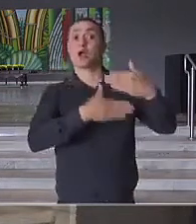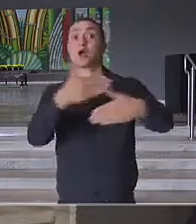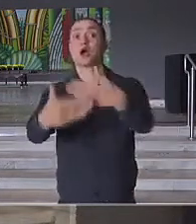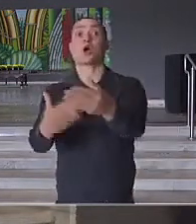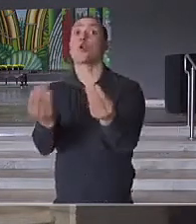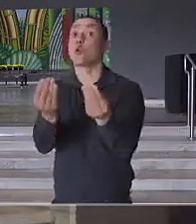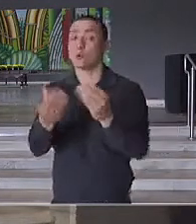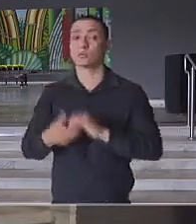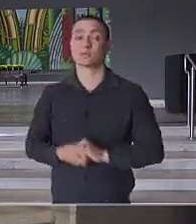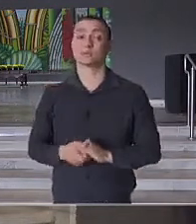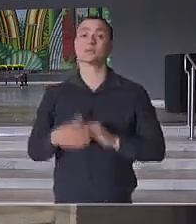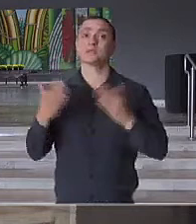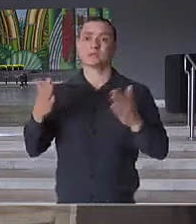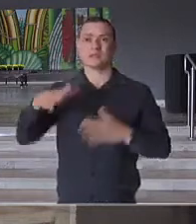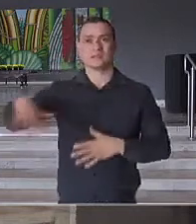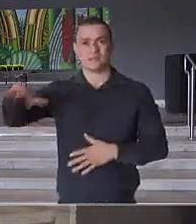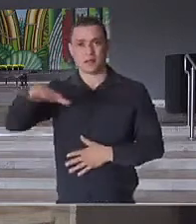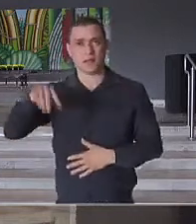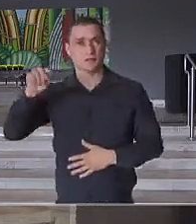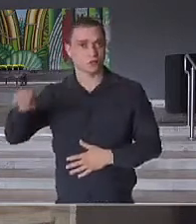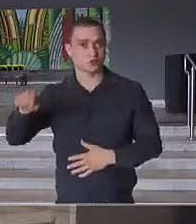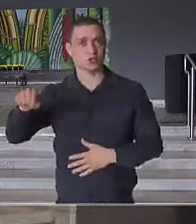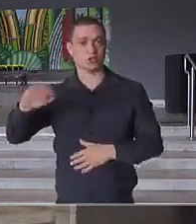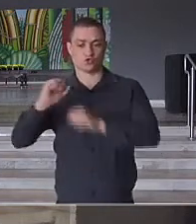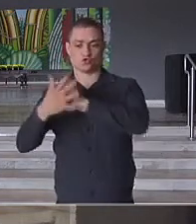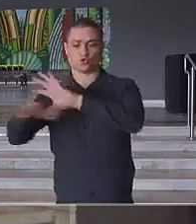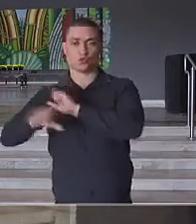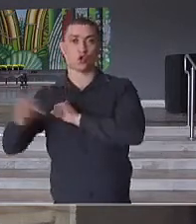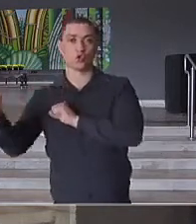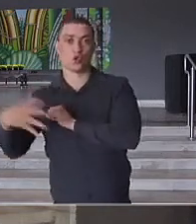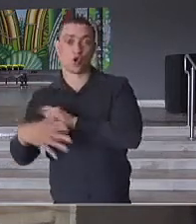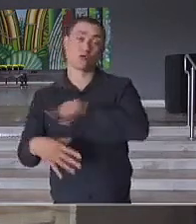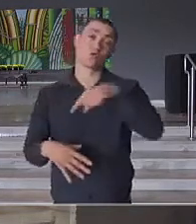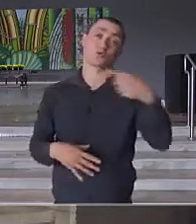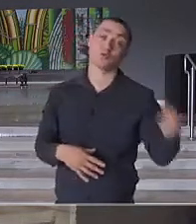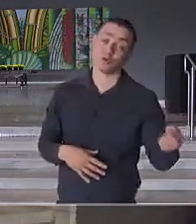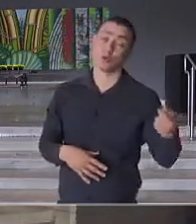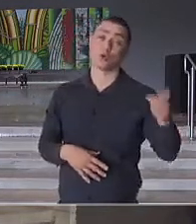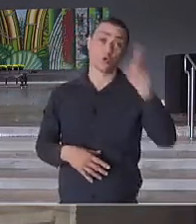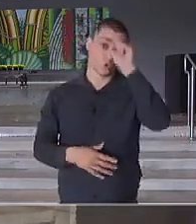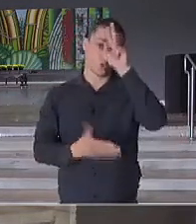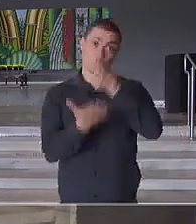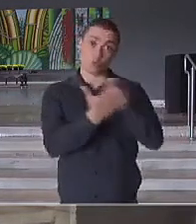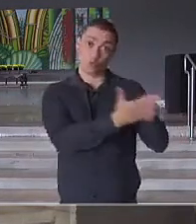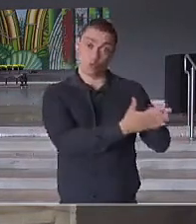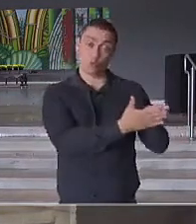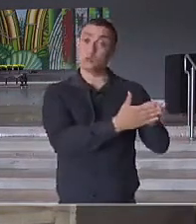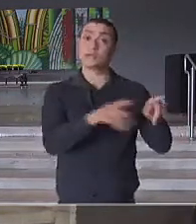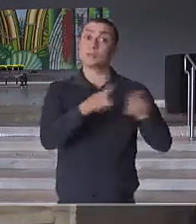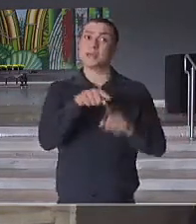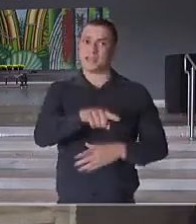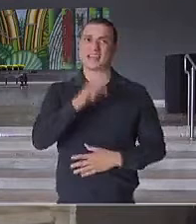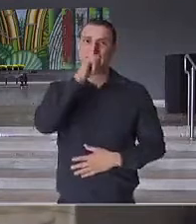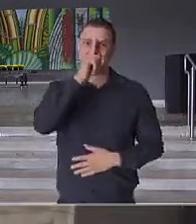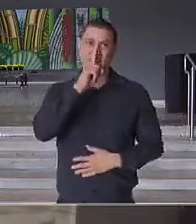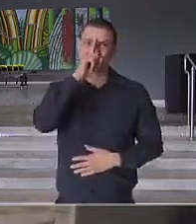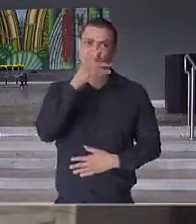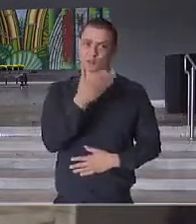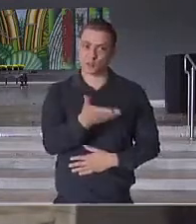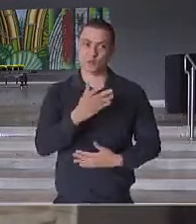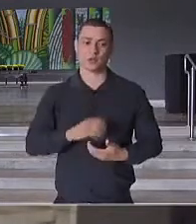pandemia, tanto no aspecto de novos casos, quanto a de internações, e esse risco